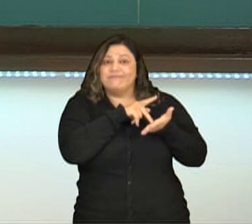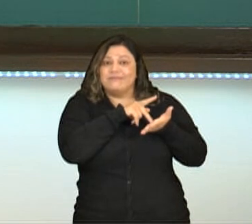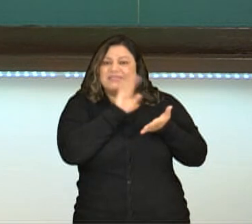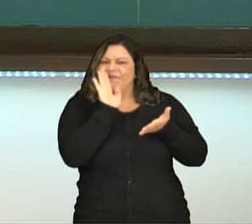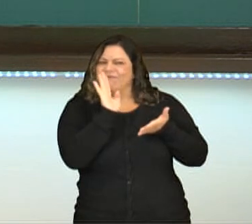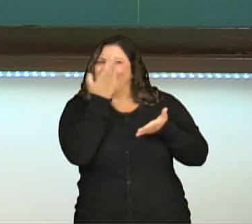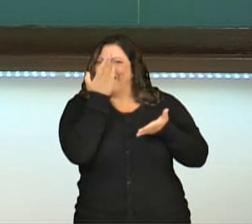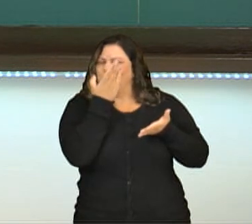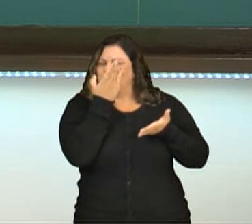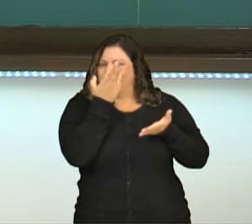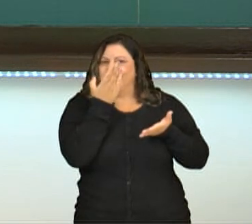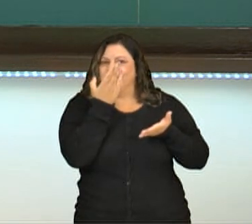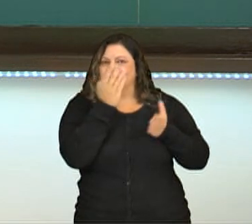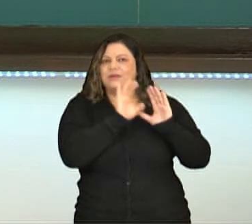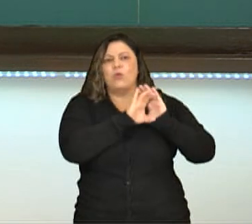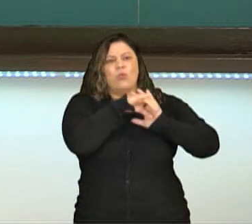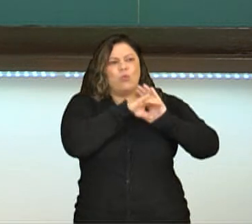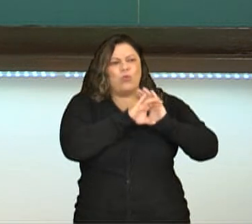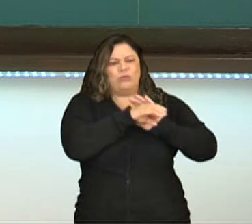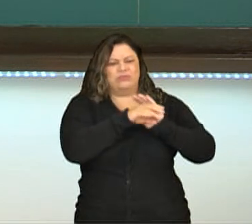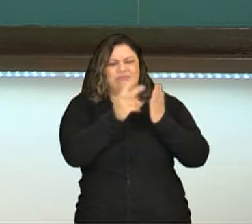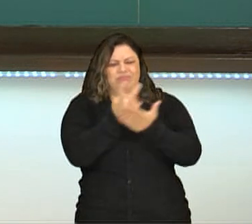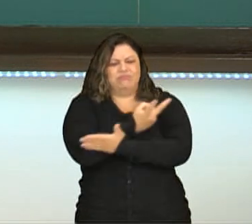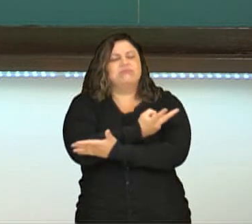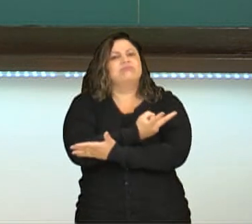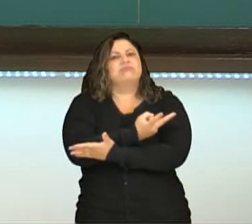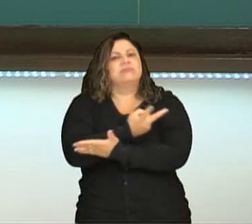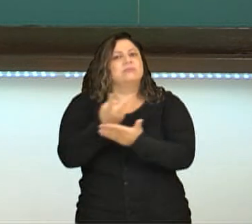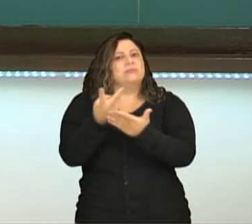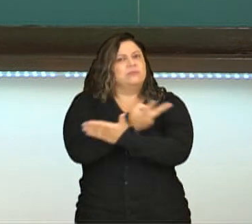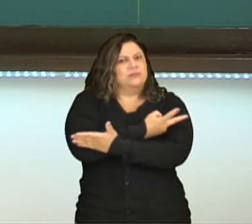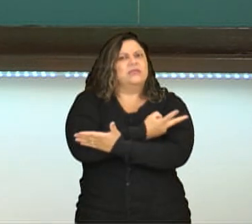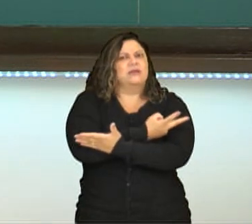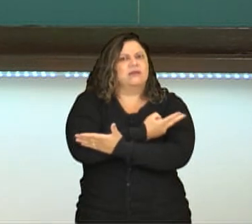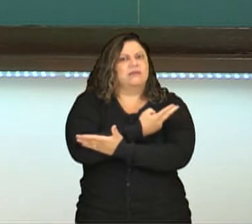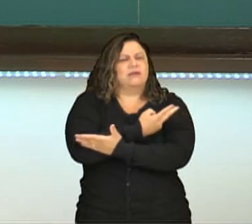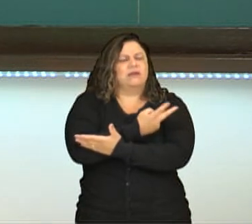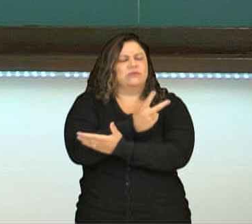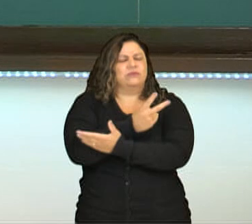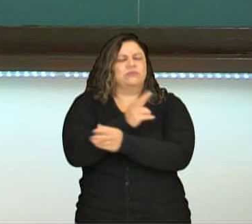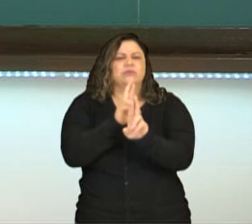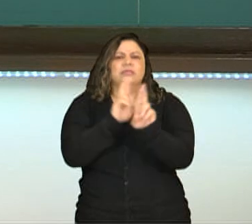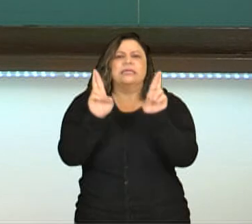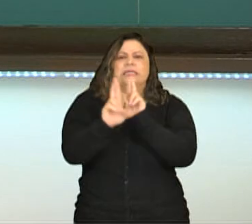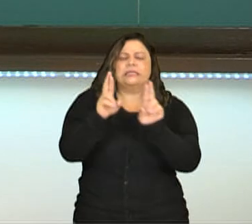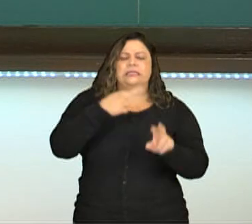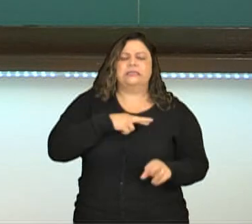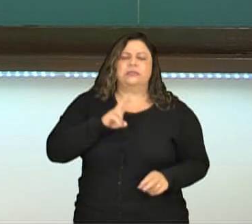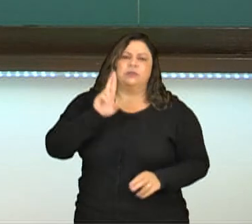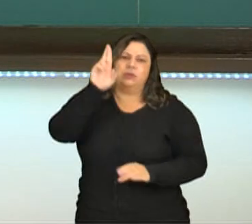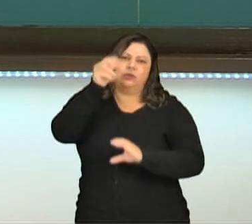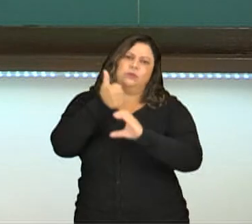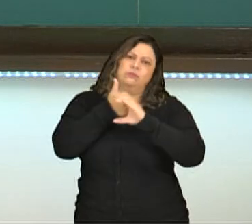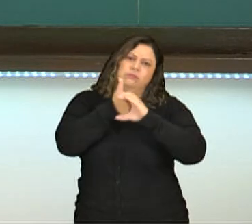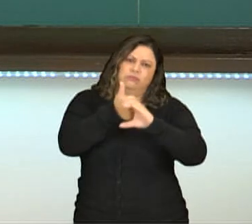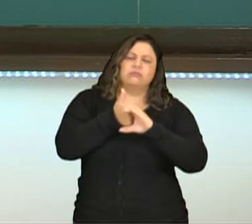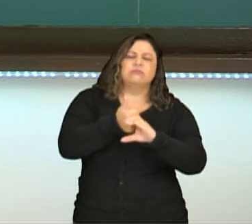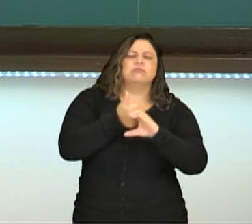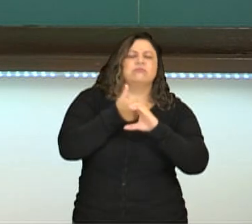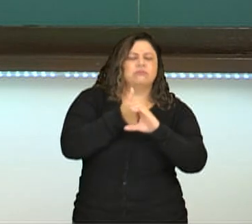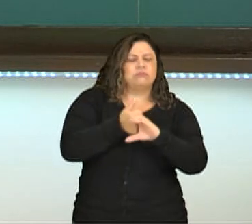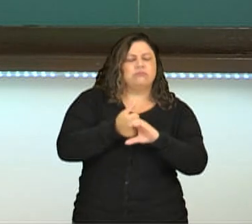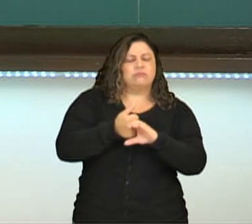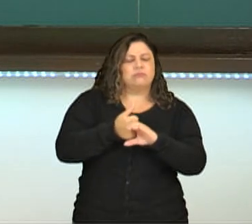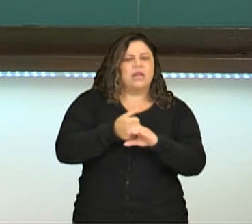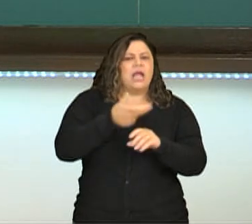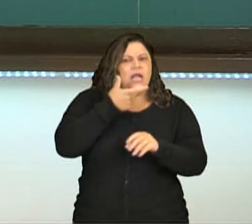um conceito que é colocado de forma equivocada em relação à religiosidade cristã. Então, os cristãos afirmavam que